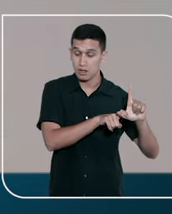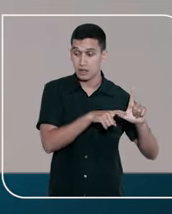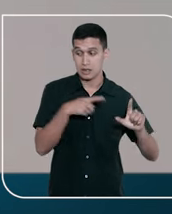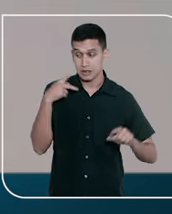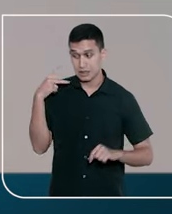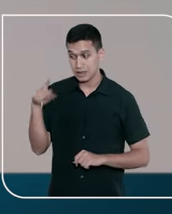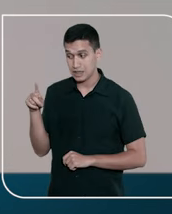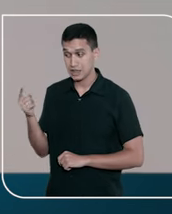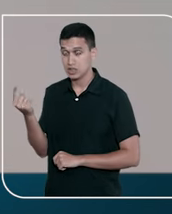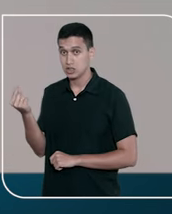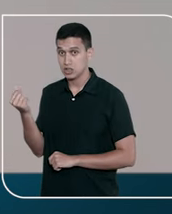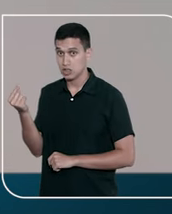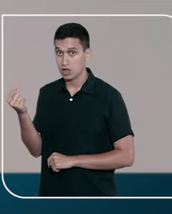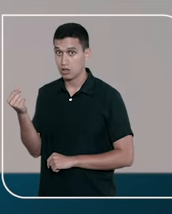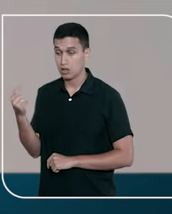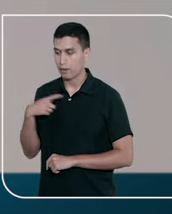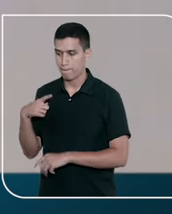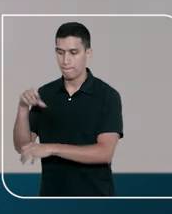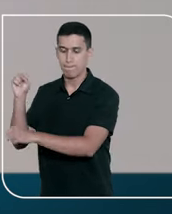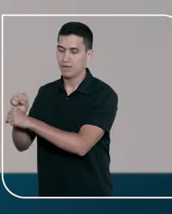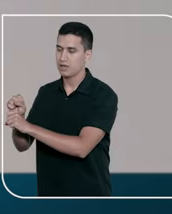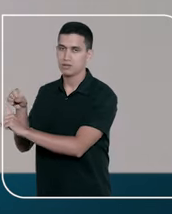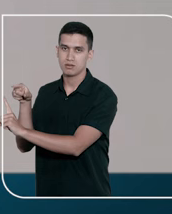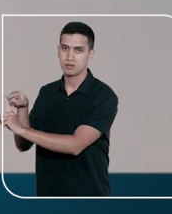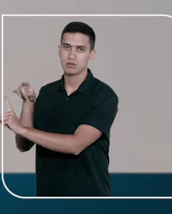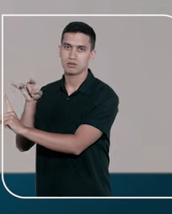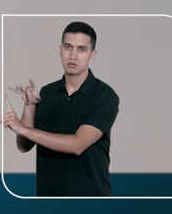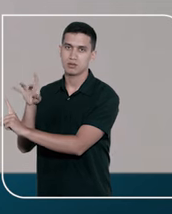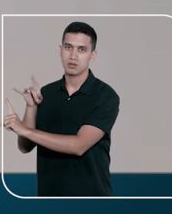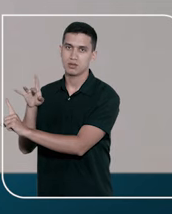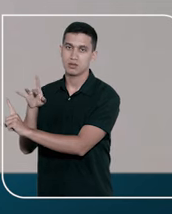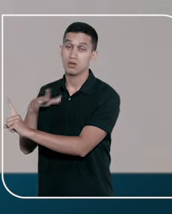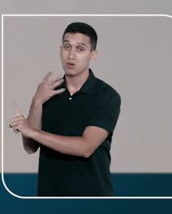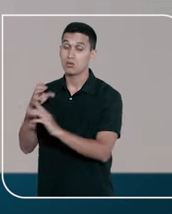né? Inclusive, nesse sentido, até o próprio Código Civil